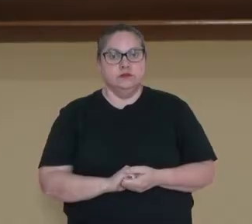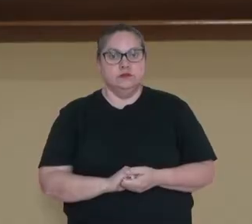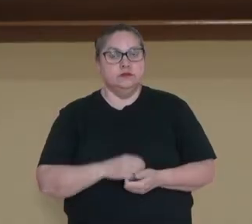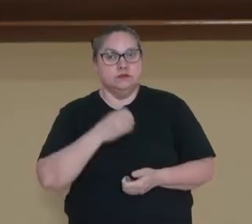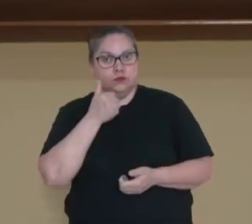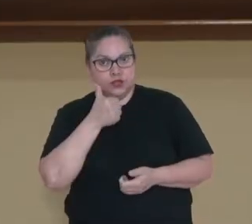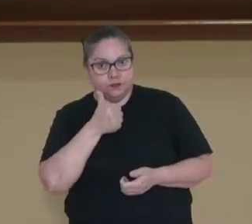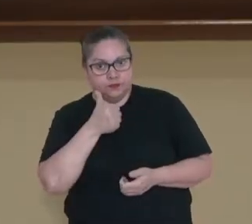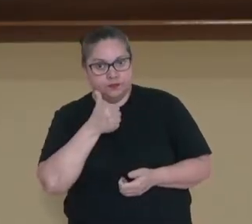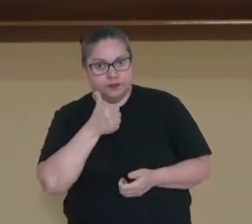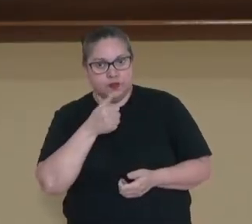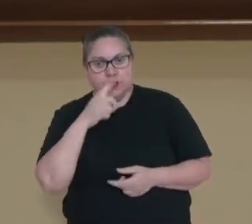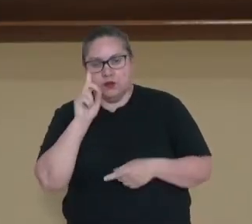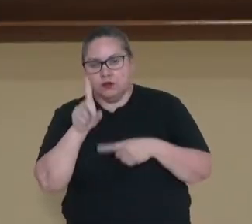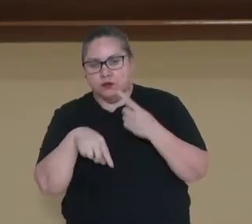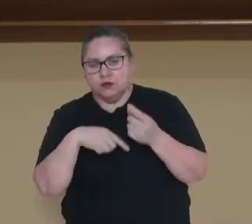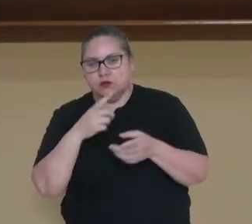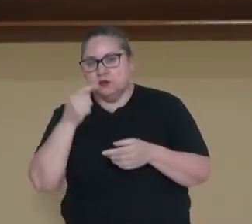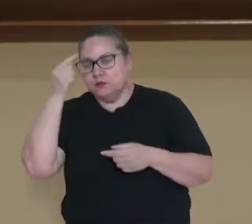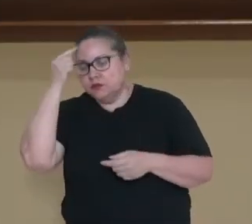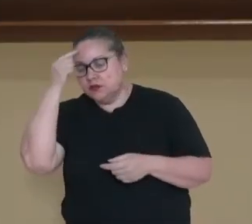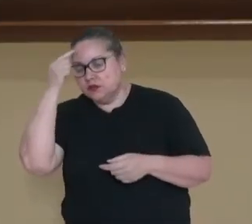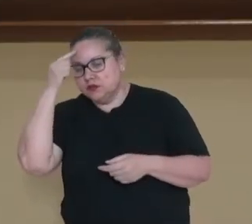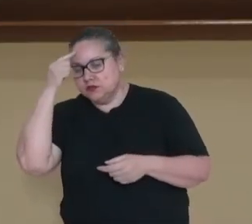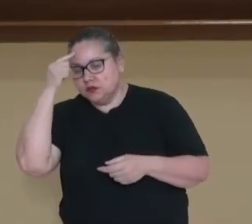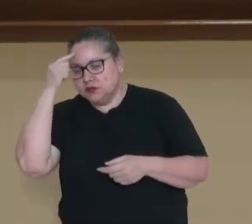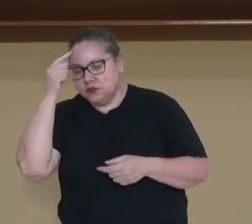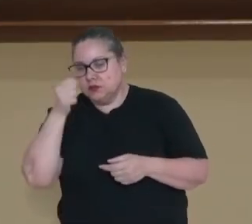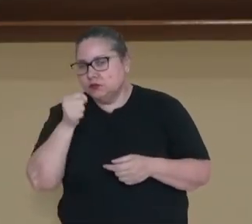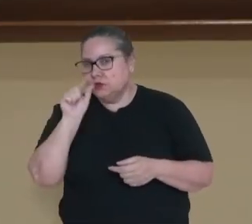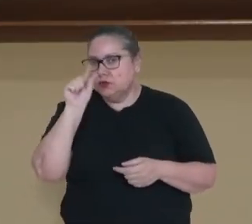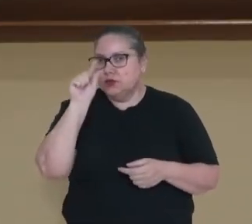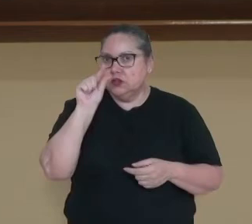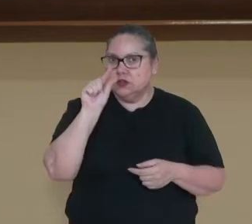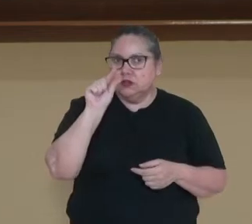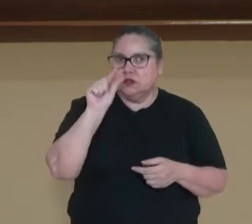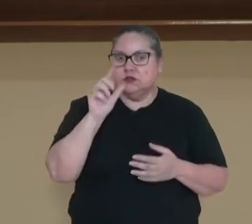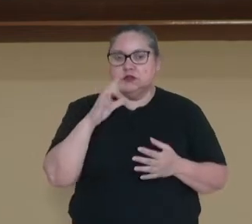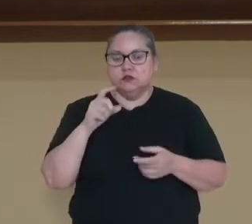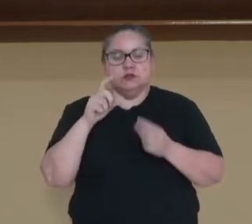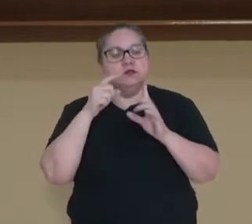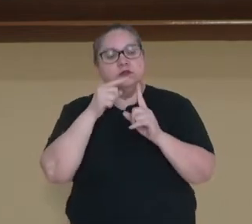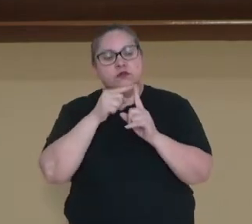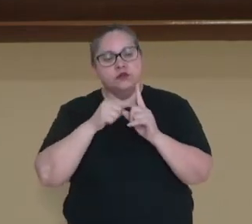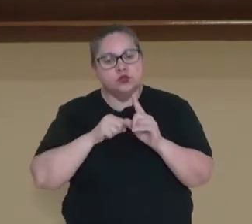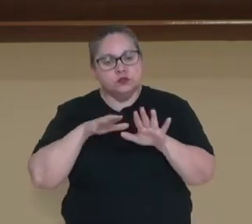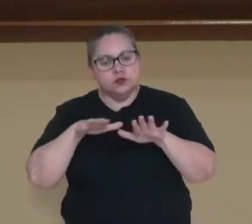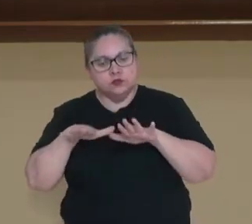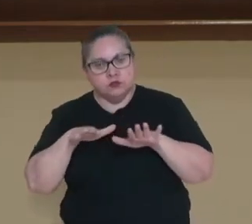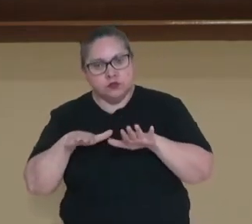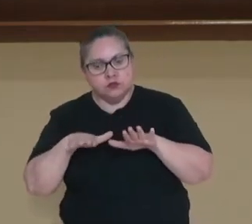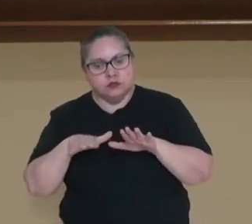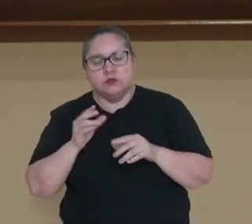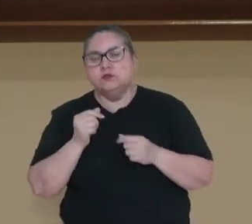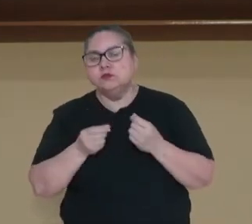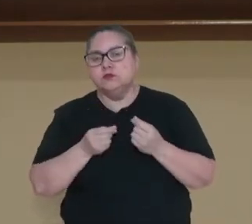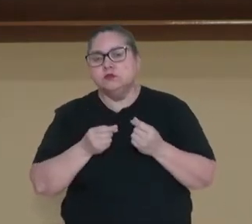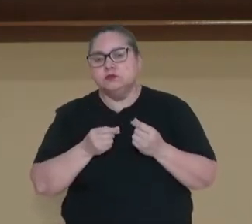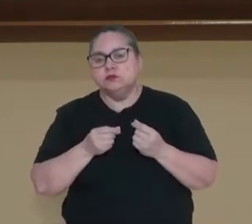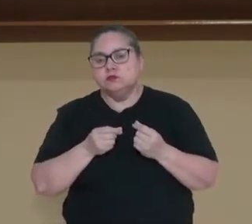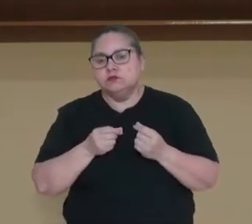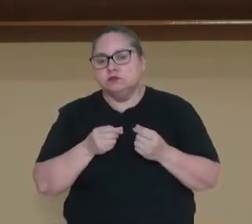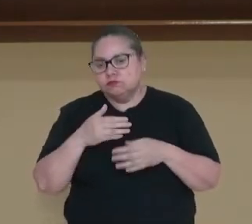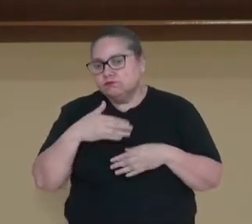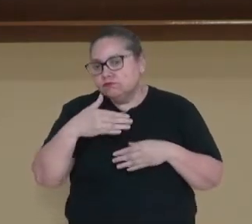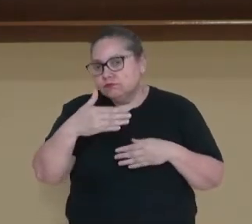Muito bem, pessoal. Depois que vocês refletiram aí um pouquinho sobre esses tipos de movimentos, vamos caminhar mais